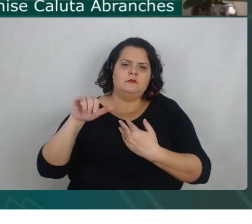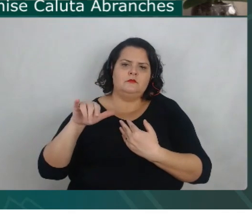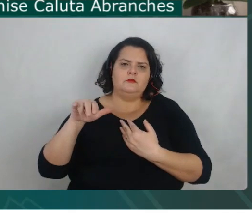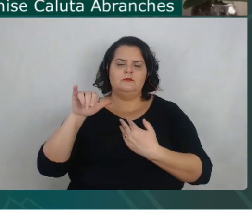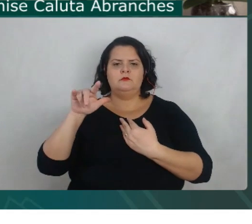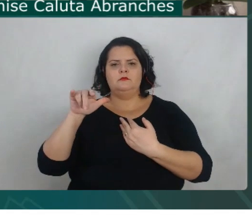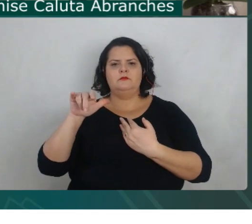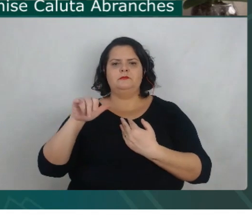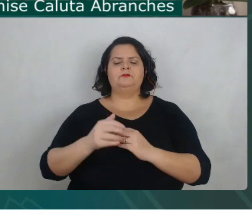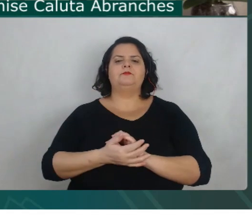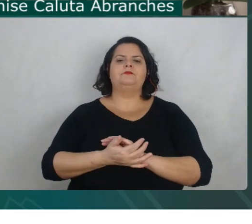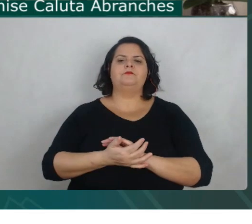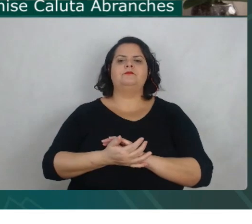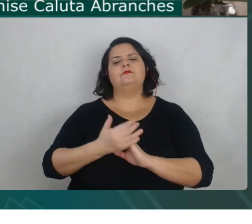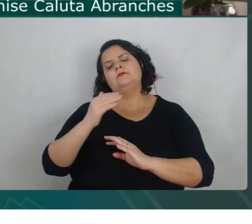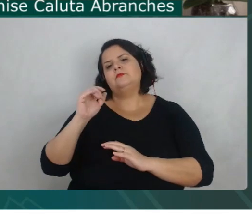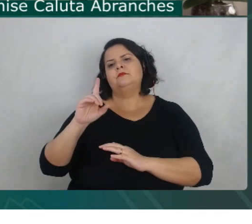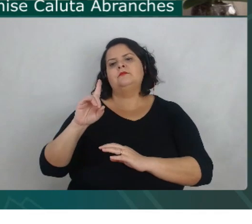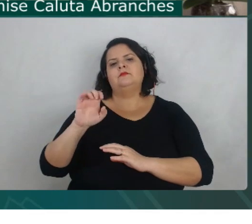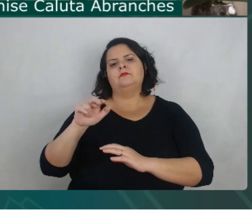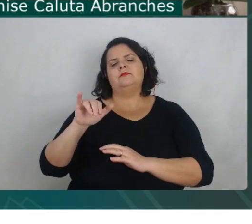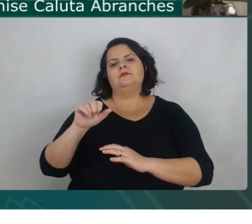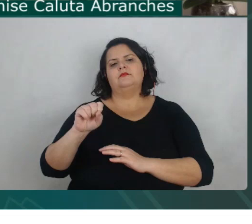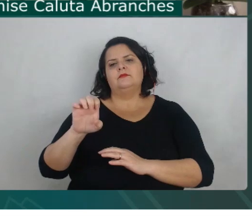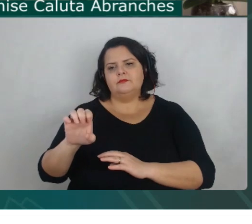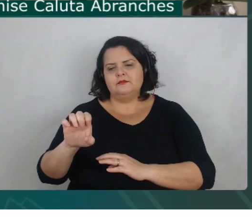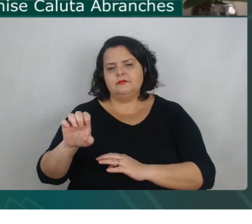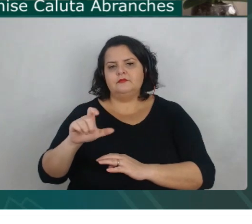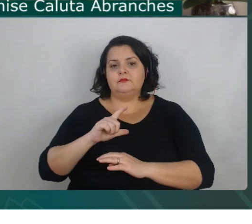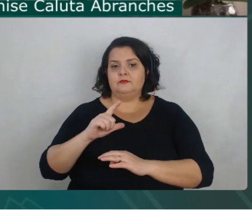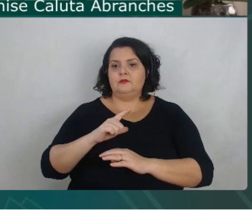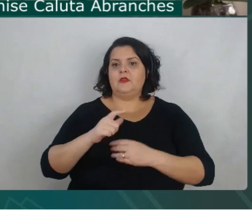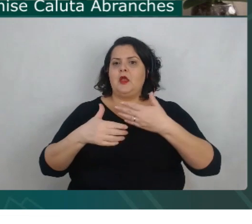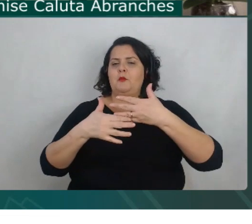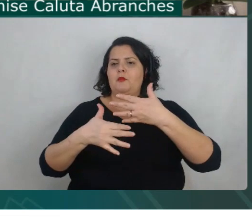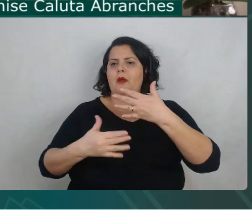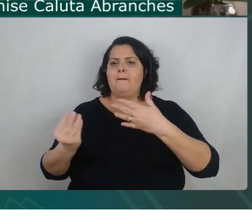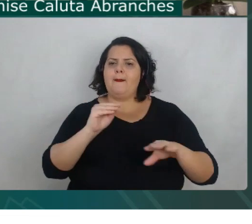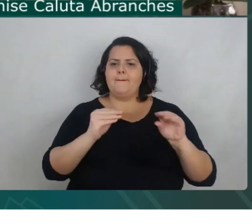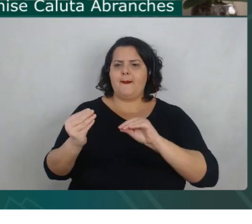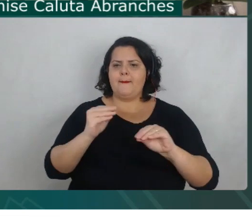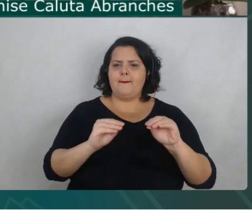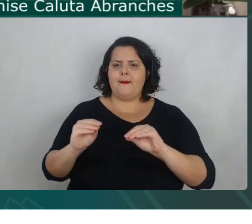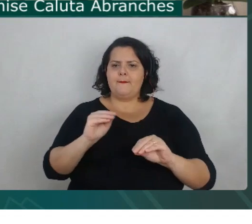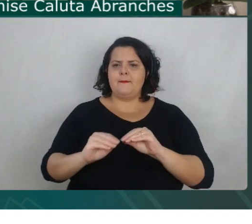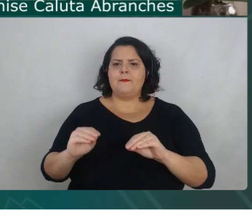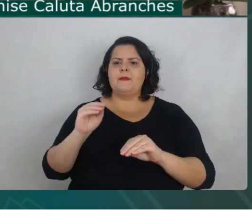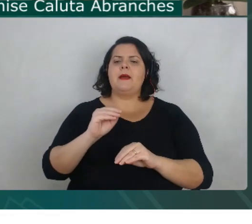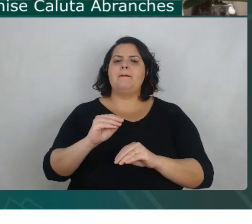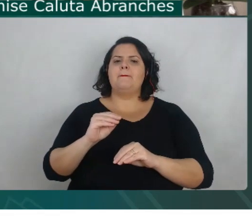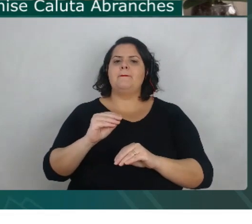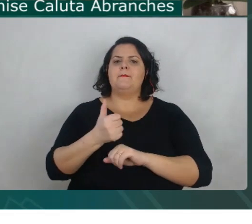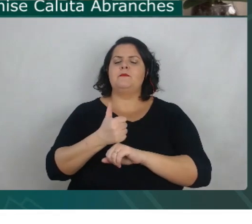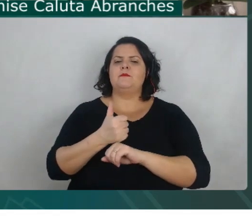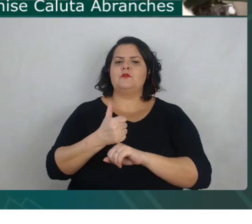Denise, quero dizer que nós, pelos comentários, temos também muitos profissionais de odontologia e fizeram